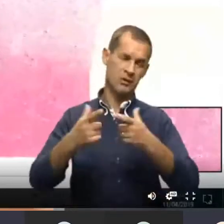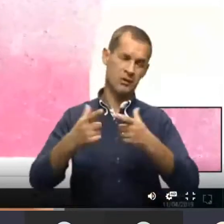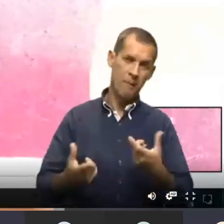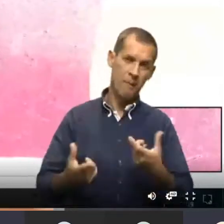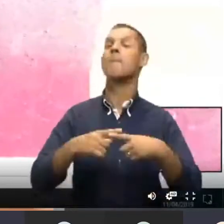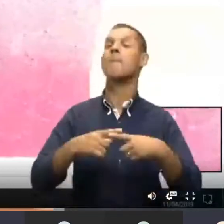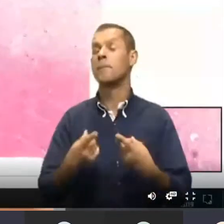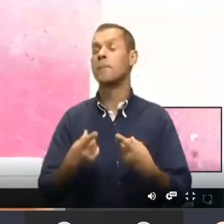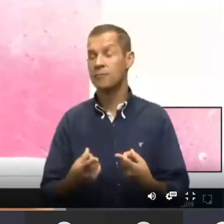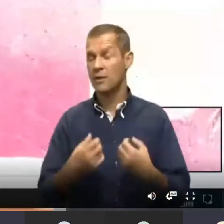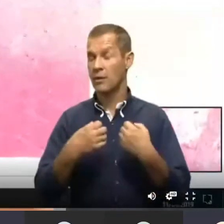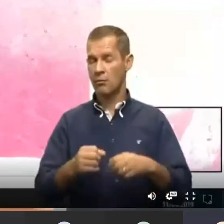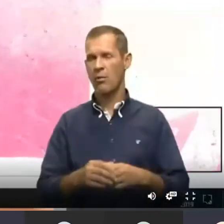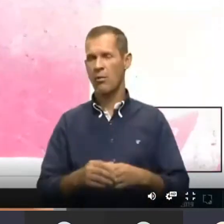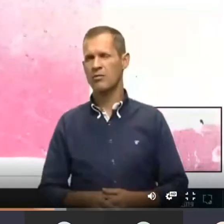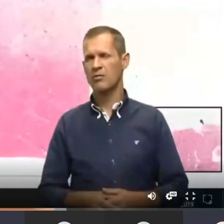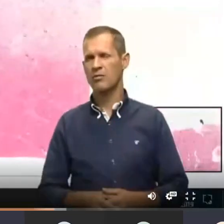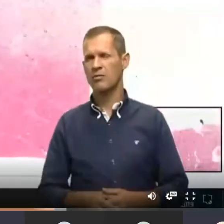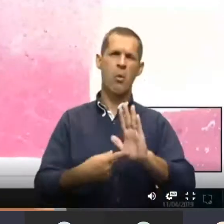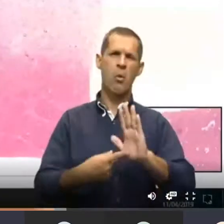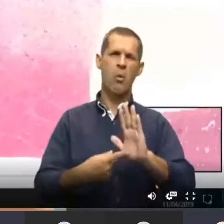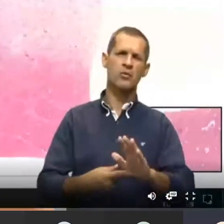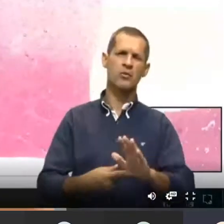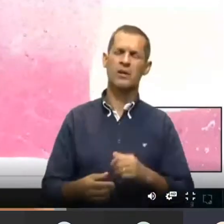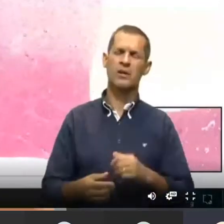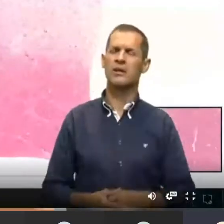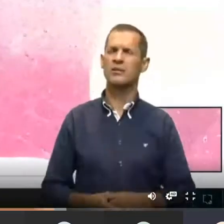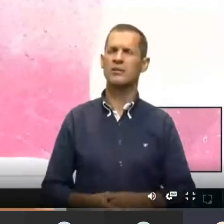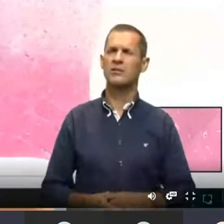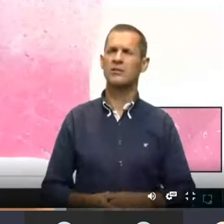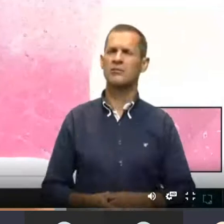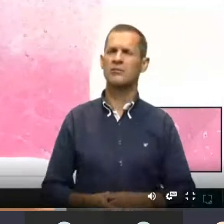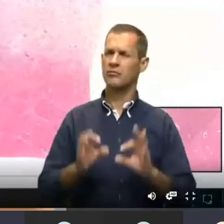afetada, mas podem indicar